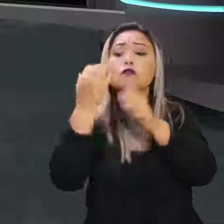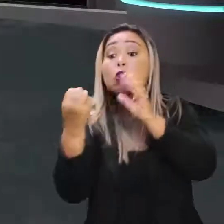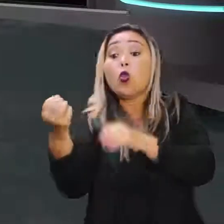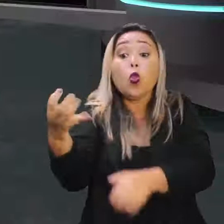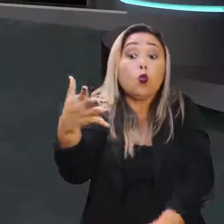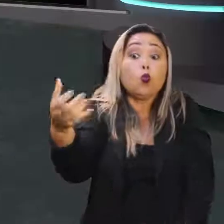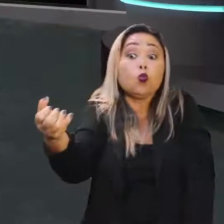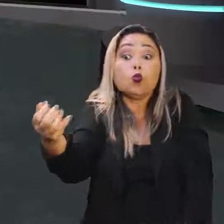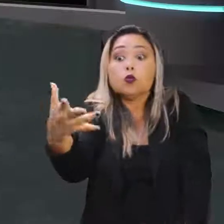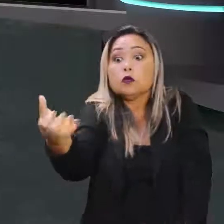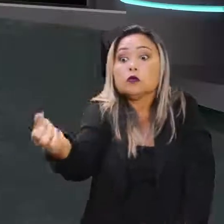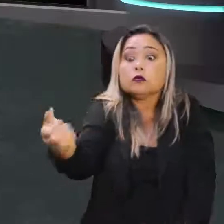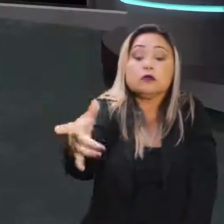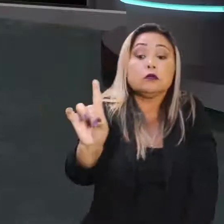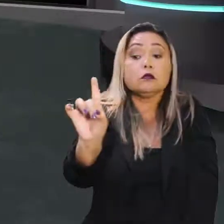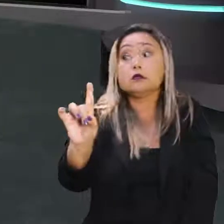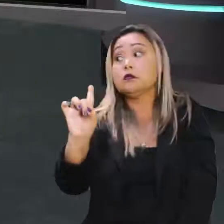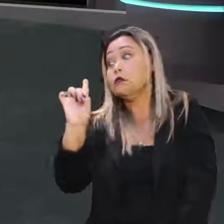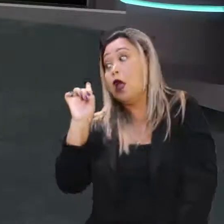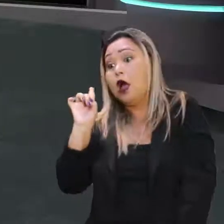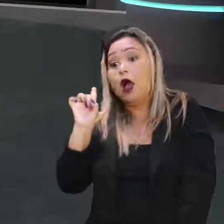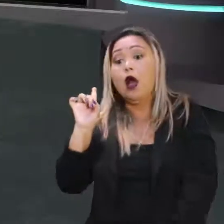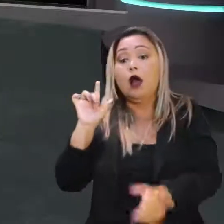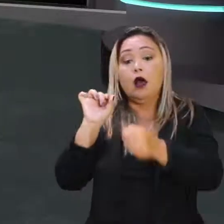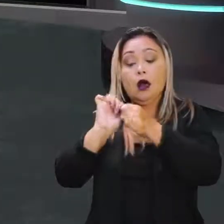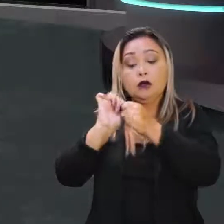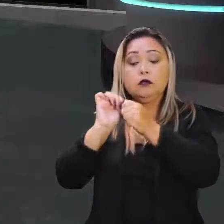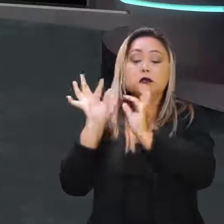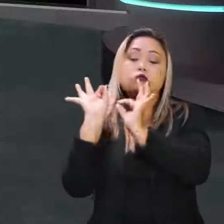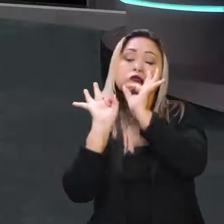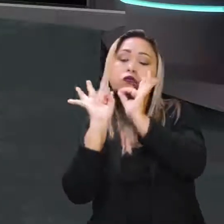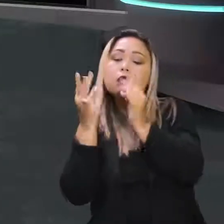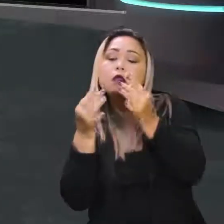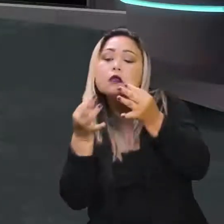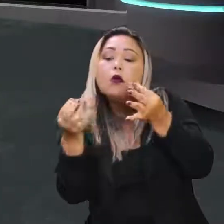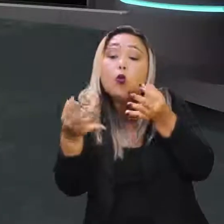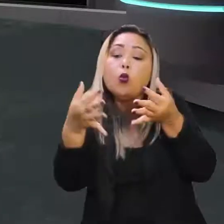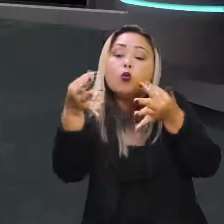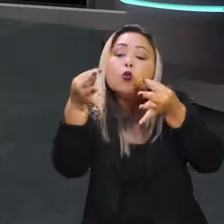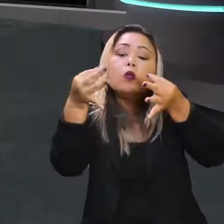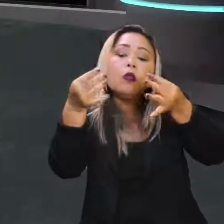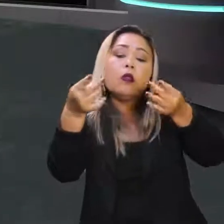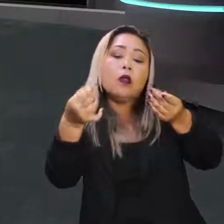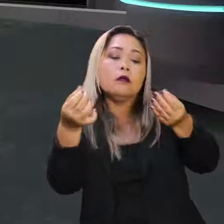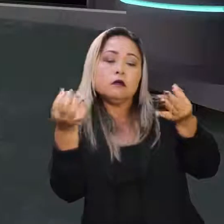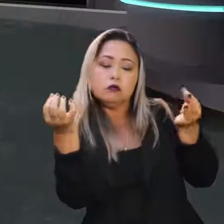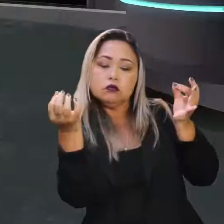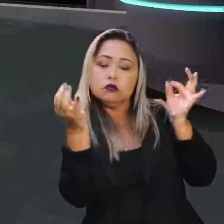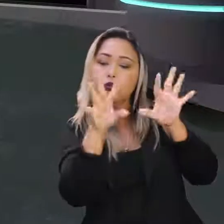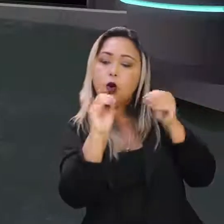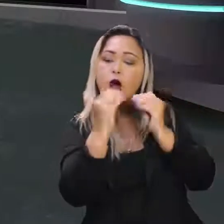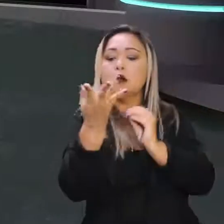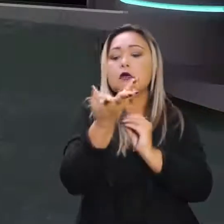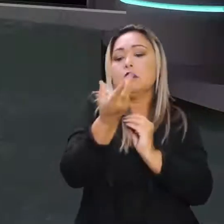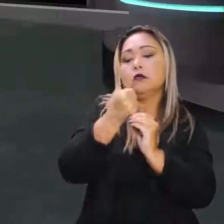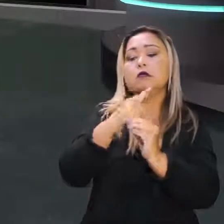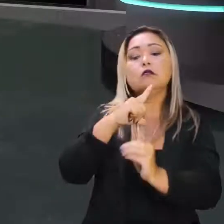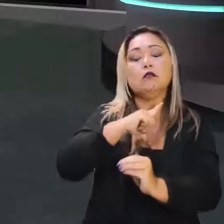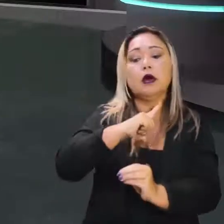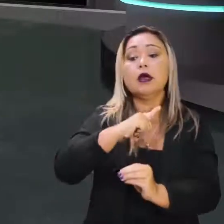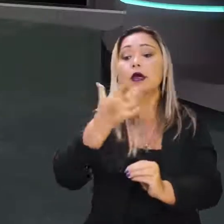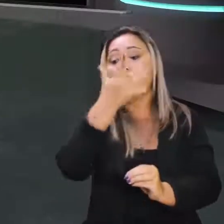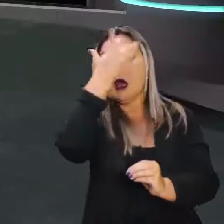novidade e o outro, para não ficar atrás, ia rebuscar novos detalhes, novas nuances, para voltar a ter a atenção